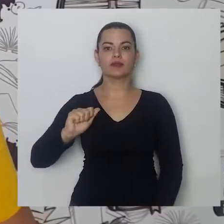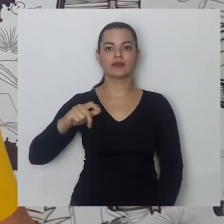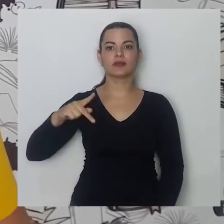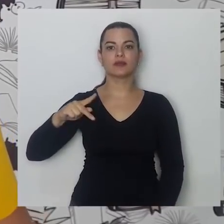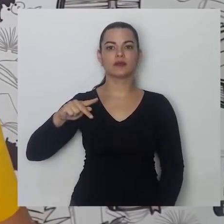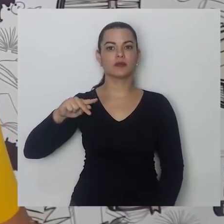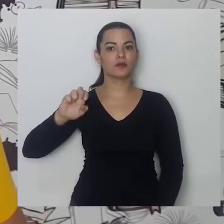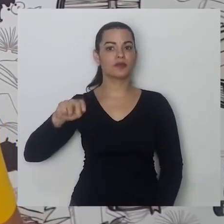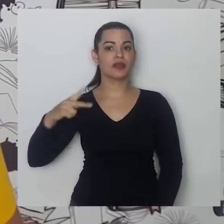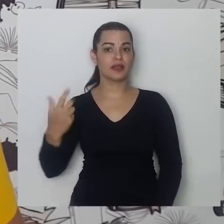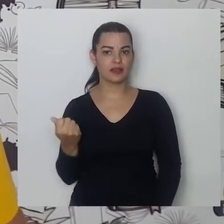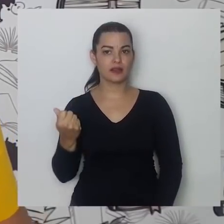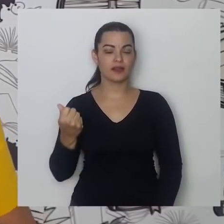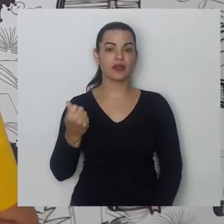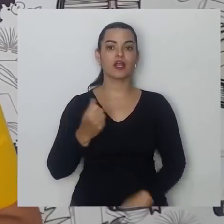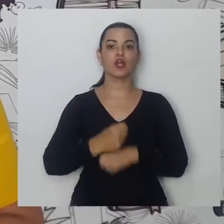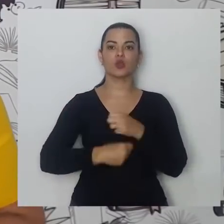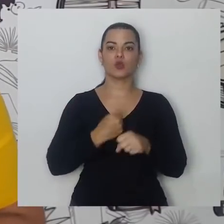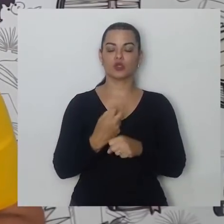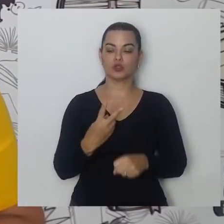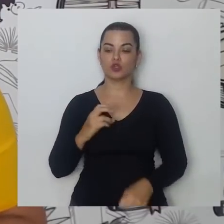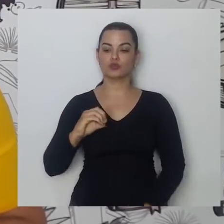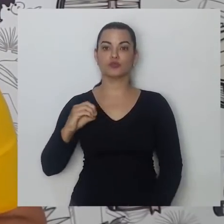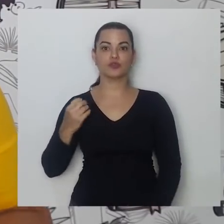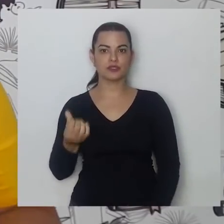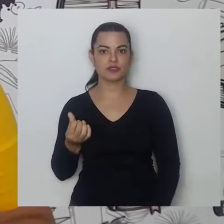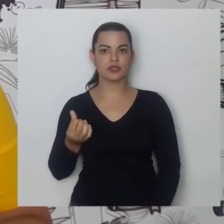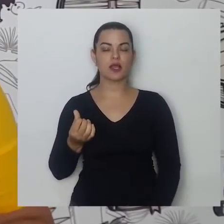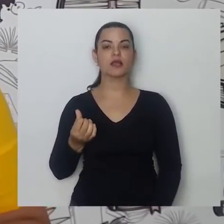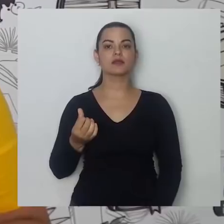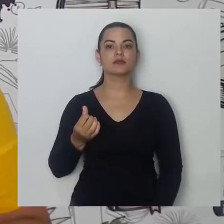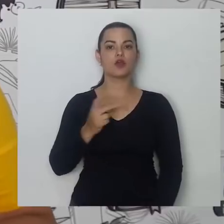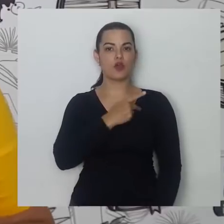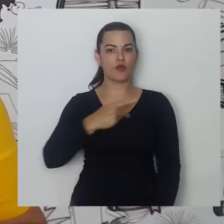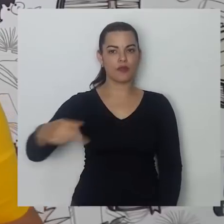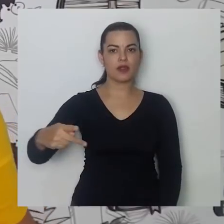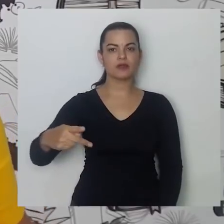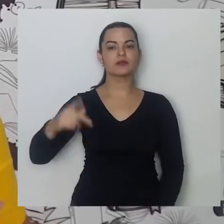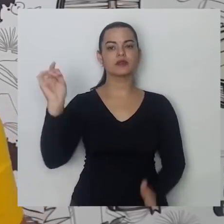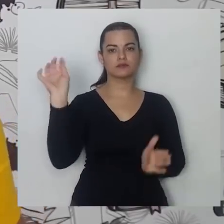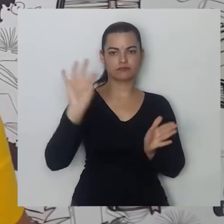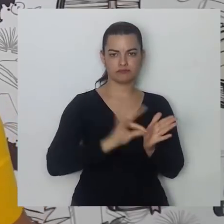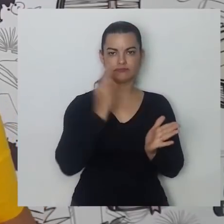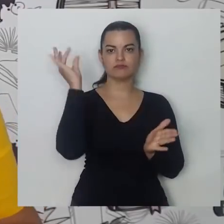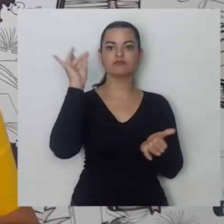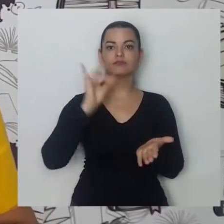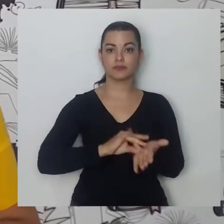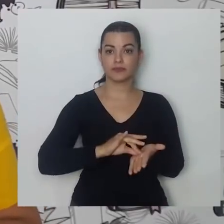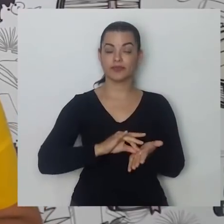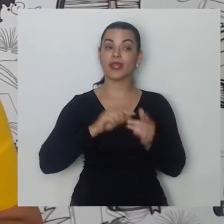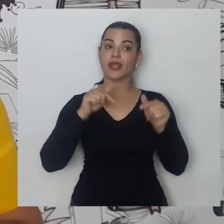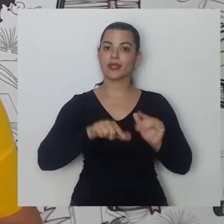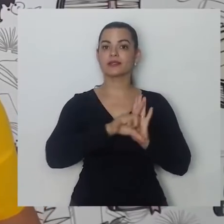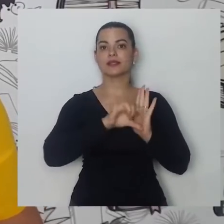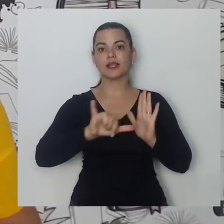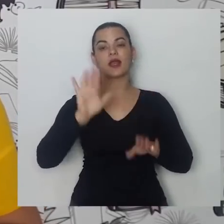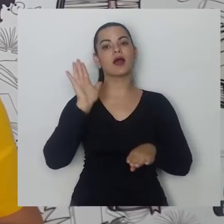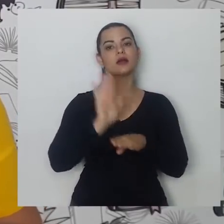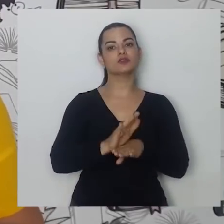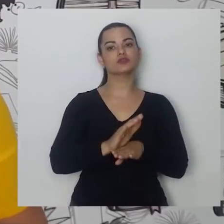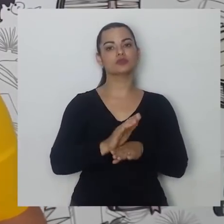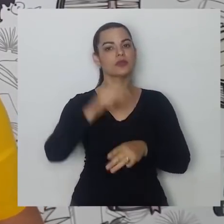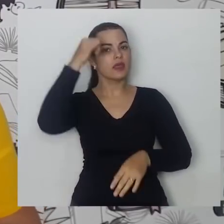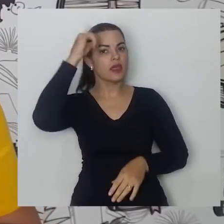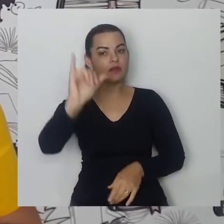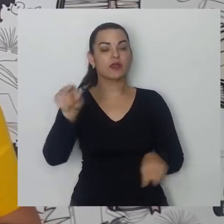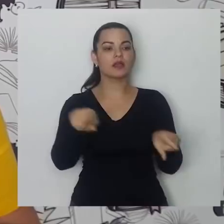2006 foi sancionada pelo presidente da República. Essa lei é uma lei que ajuda a prevenir e